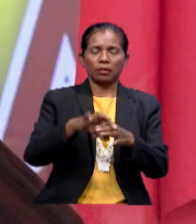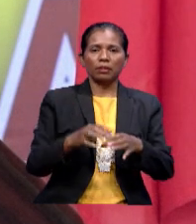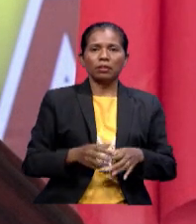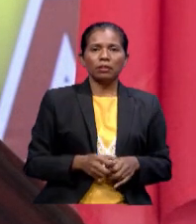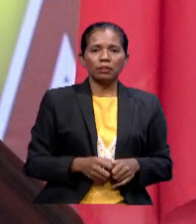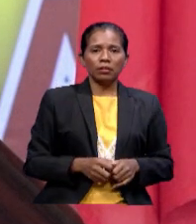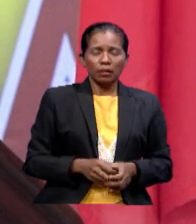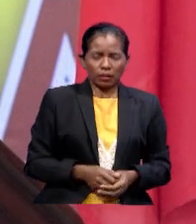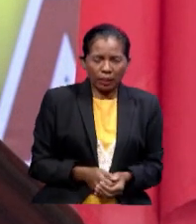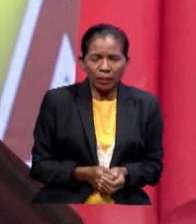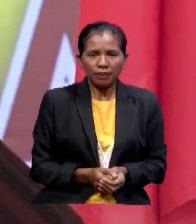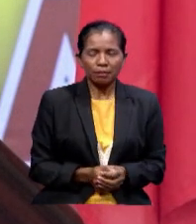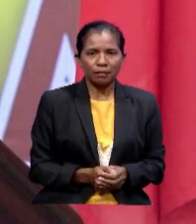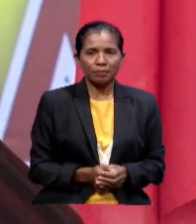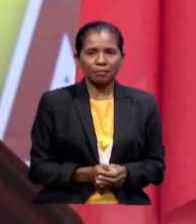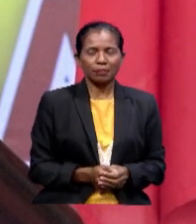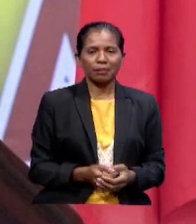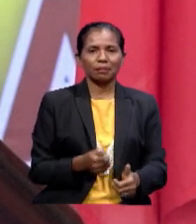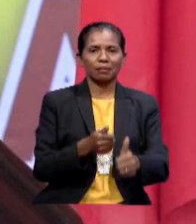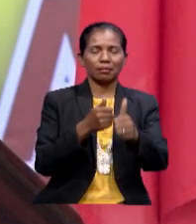Nem tem que doer o sistema.